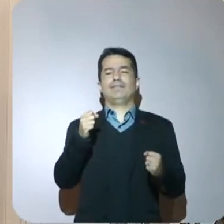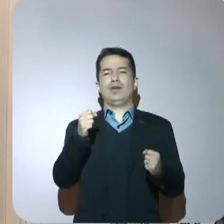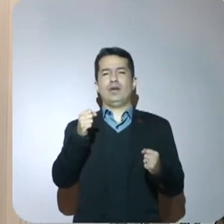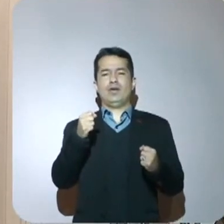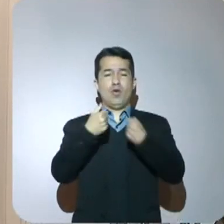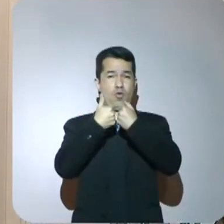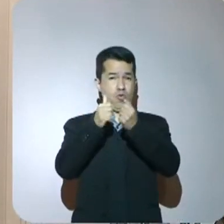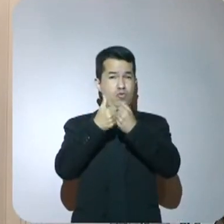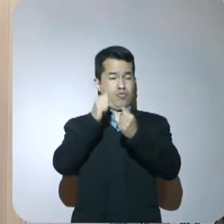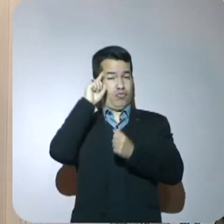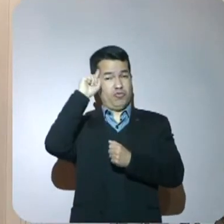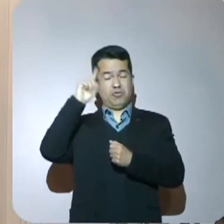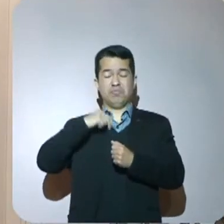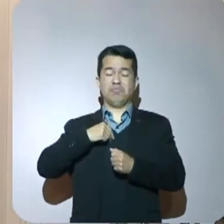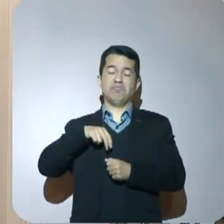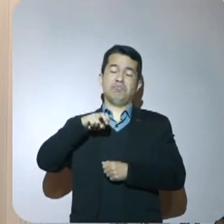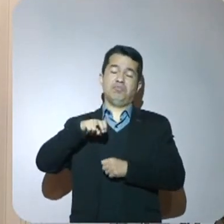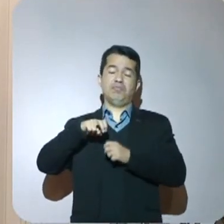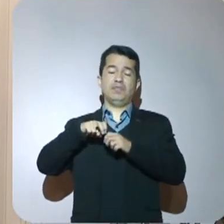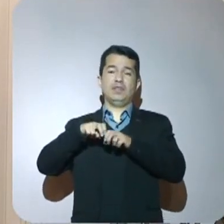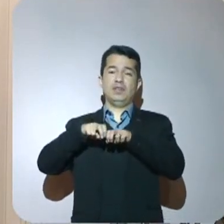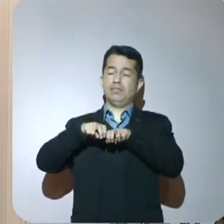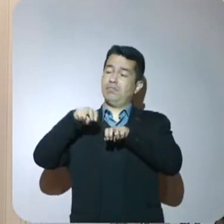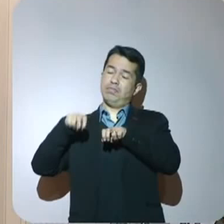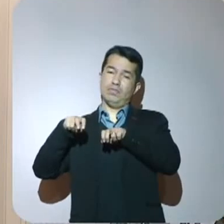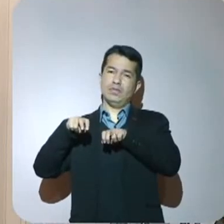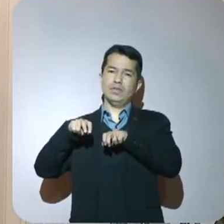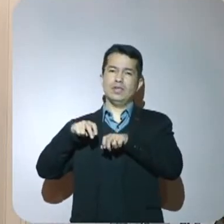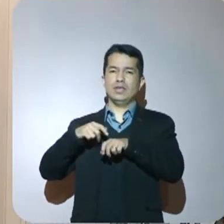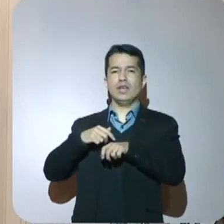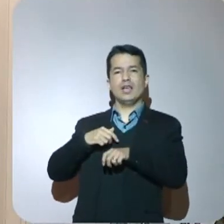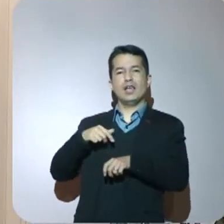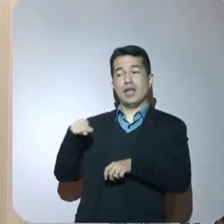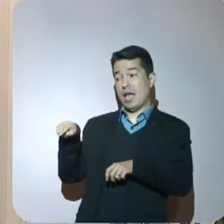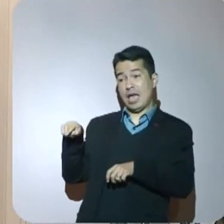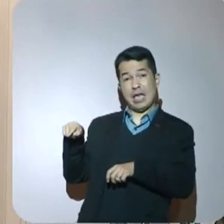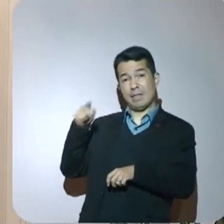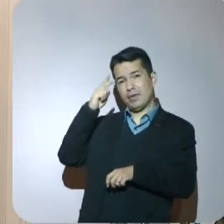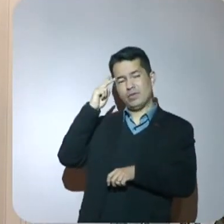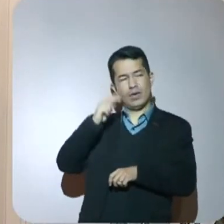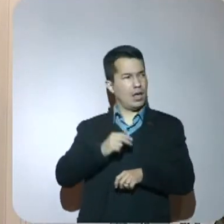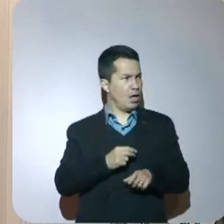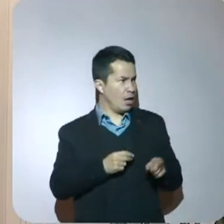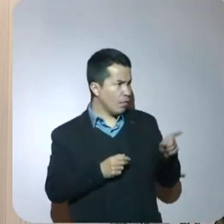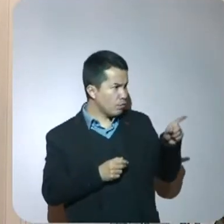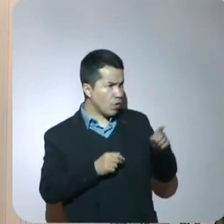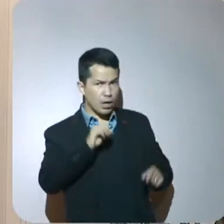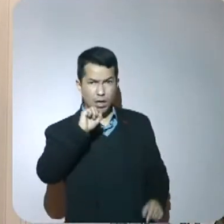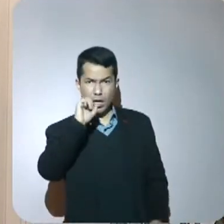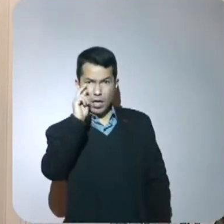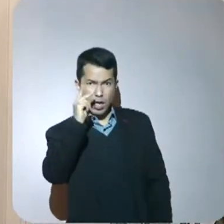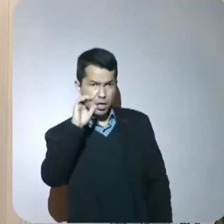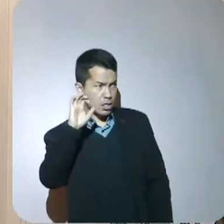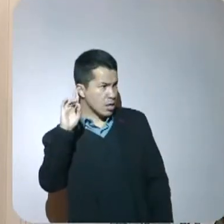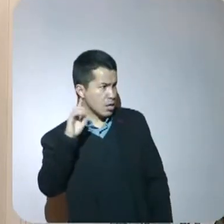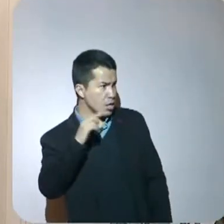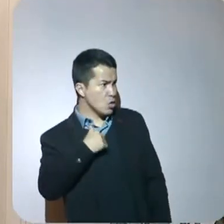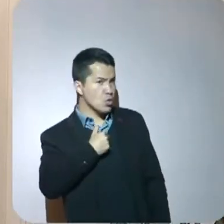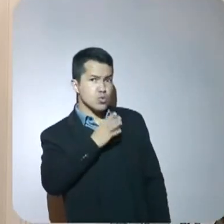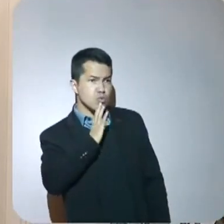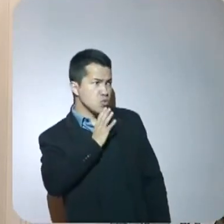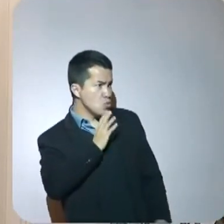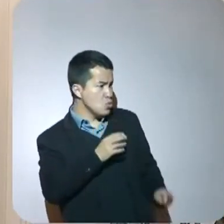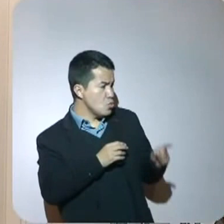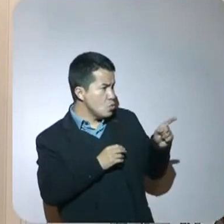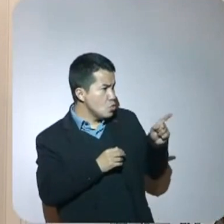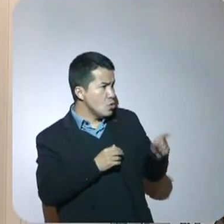né? Sou o Dr. Shedd e tal. Eu conheço o senhor, eu gosto muito das suas pregações e tal. Ele falou: e você é crente? Ele